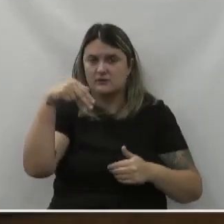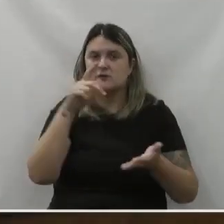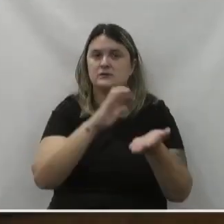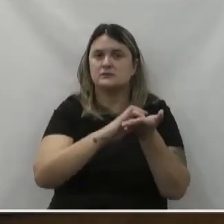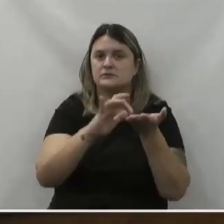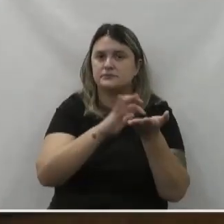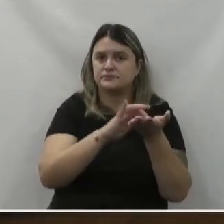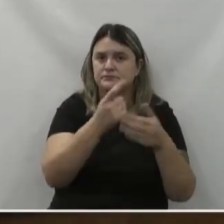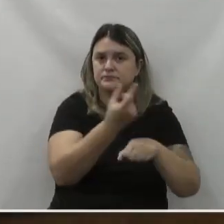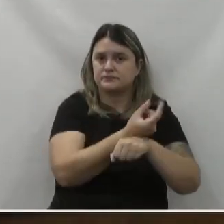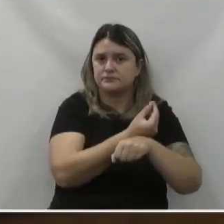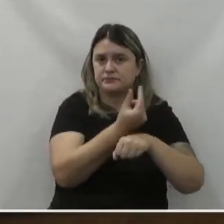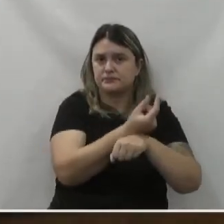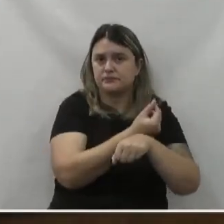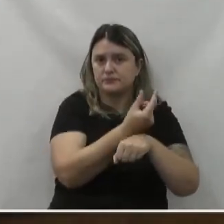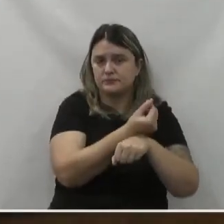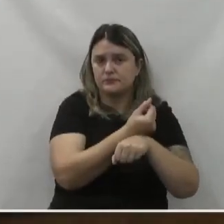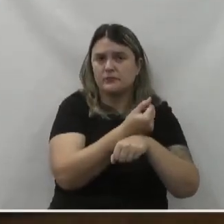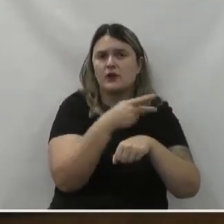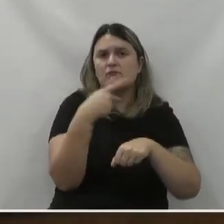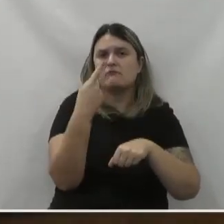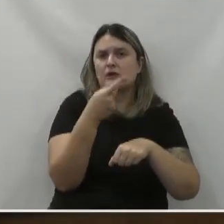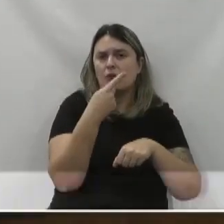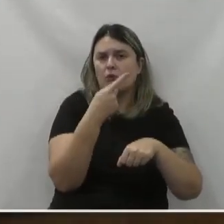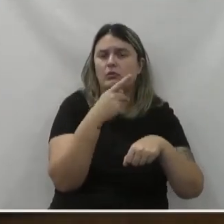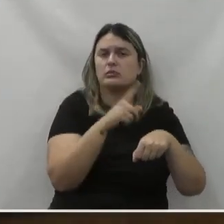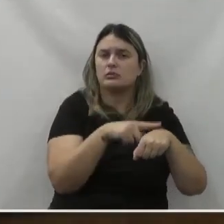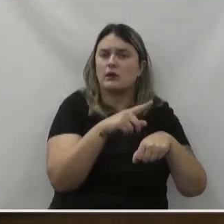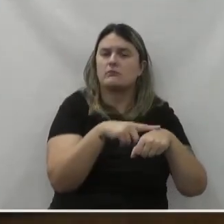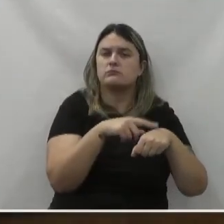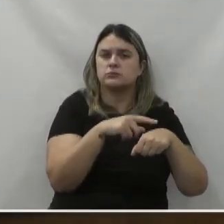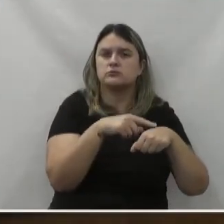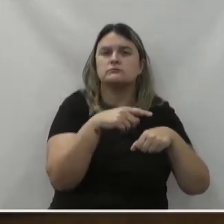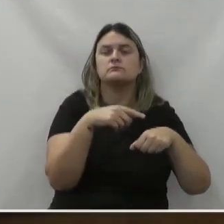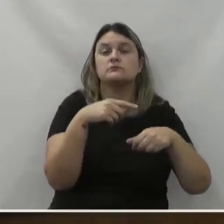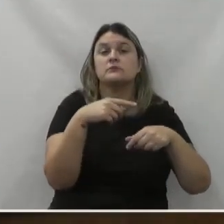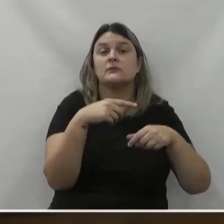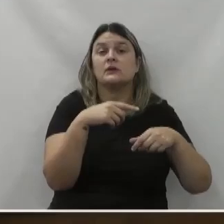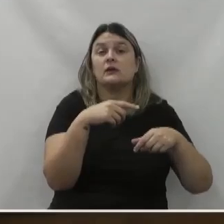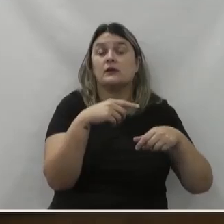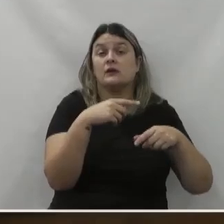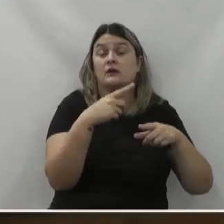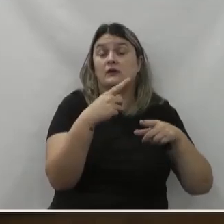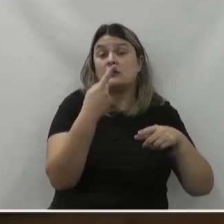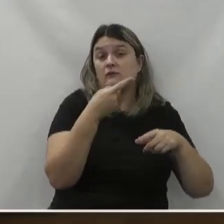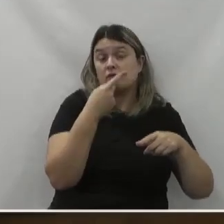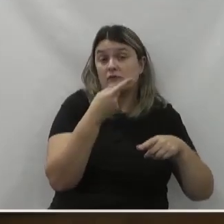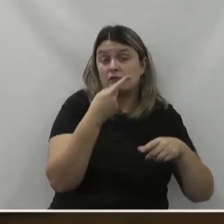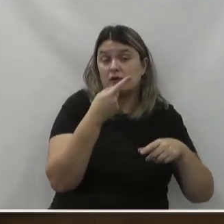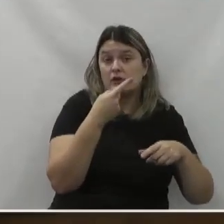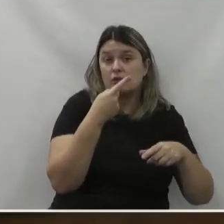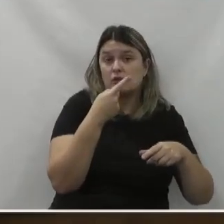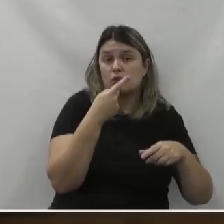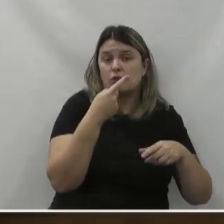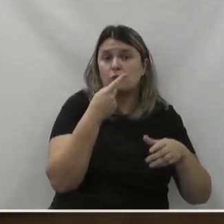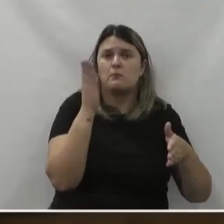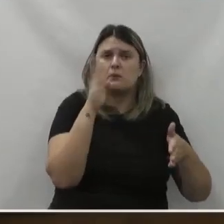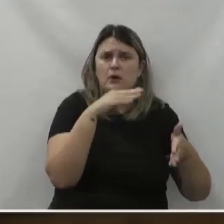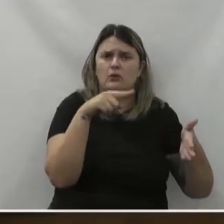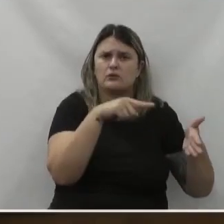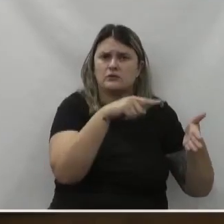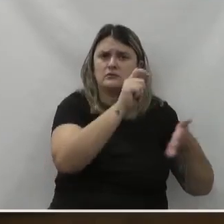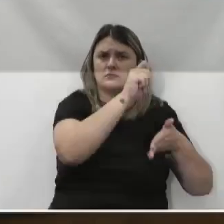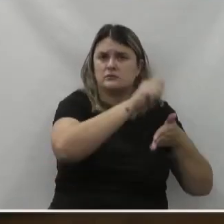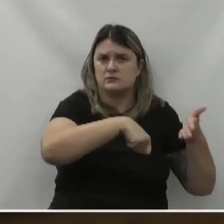de Finanças utilizou muito tempo, inclusive, enquanto secretário de Finanças, para detonar o contrato,